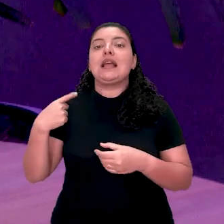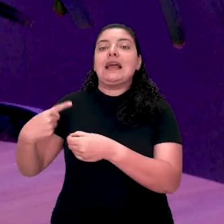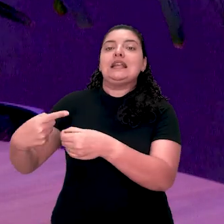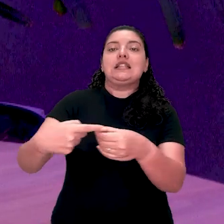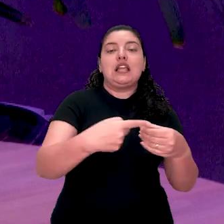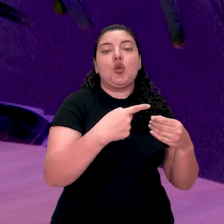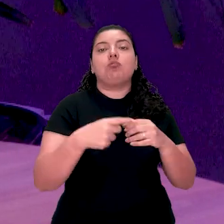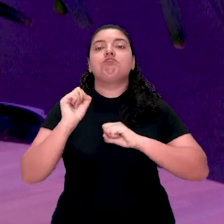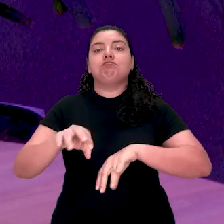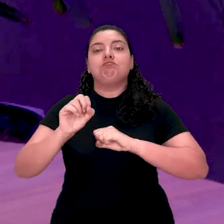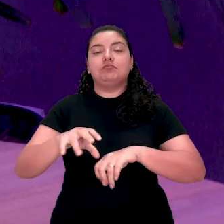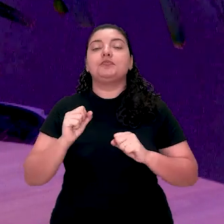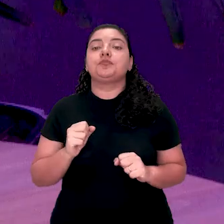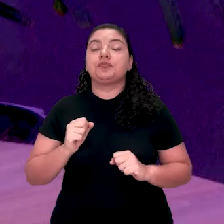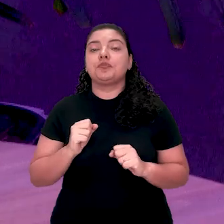dando aula.